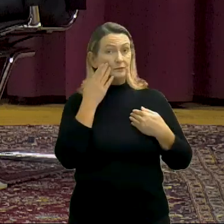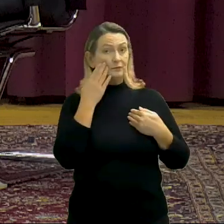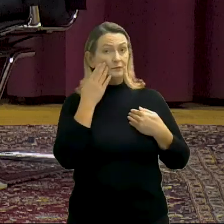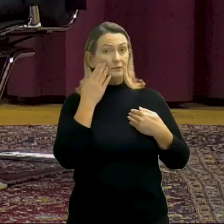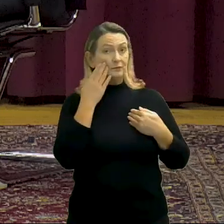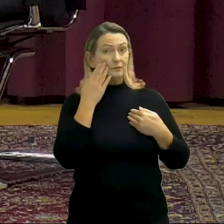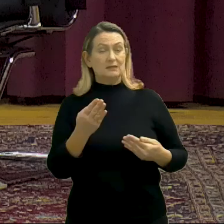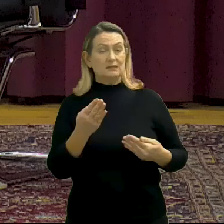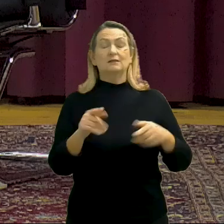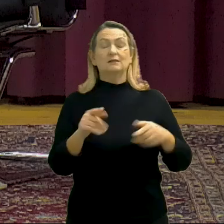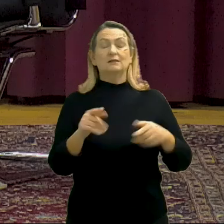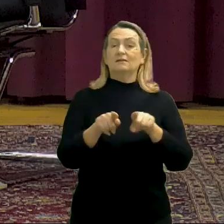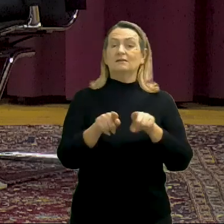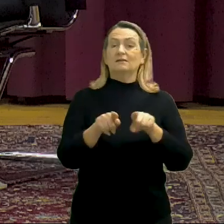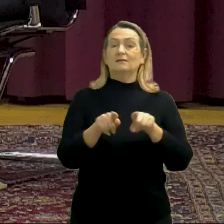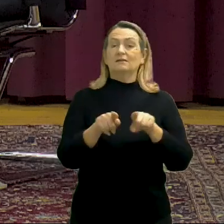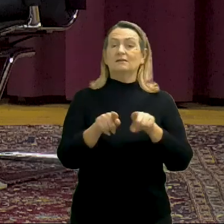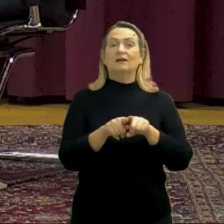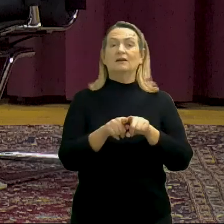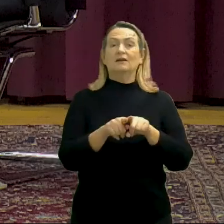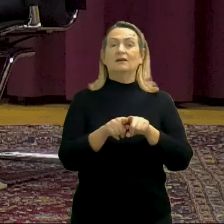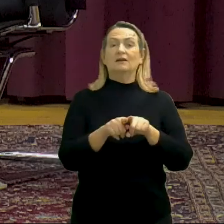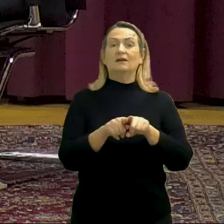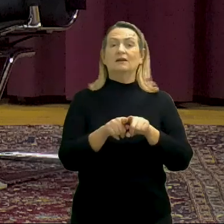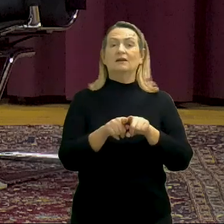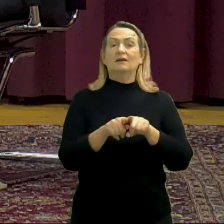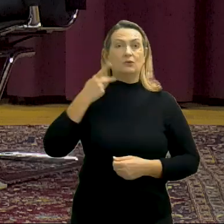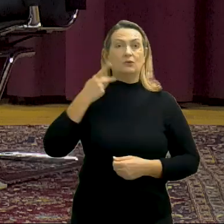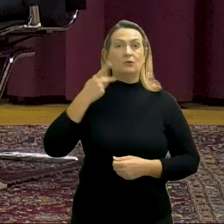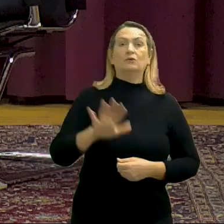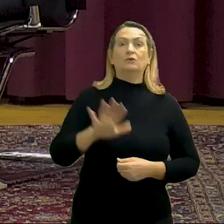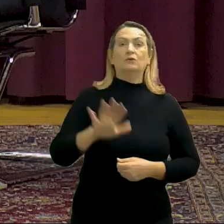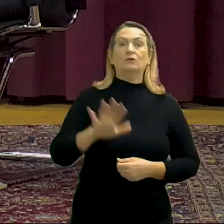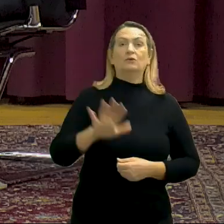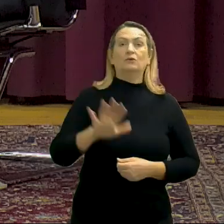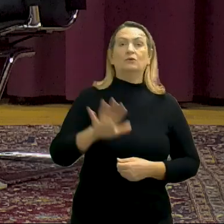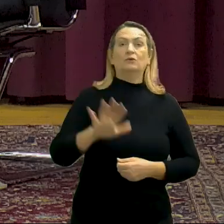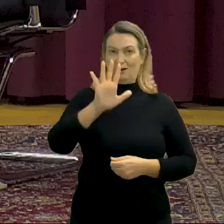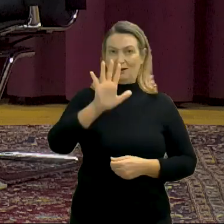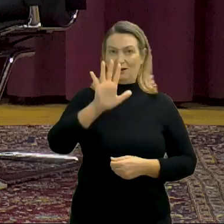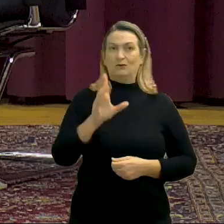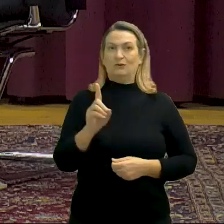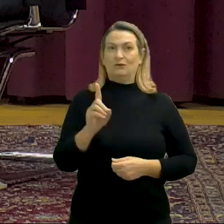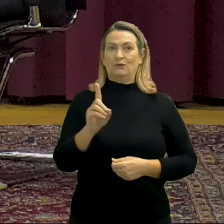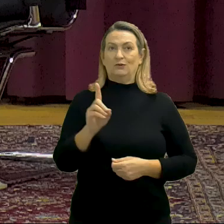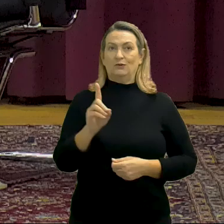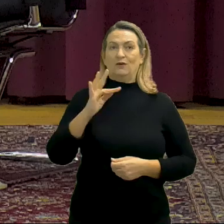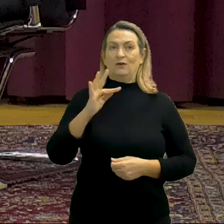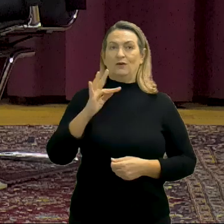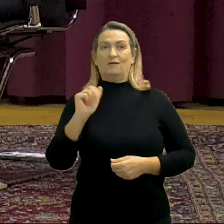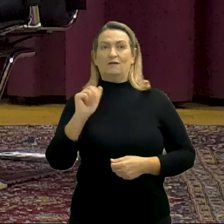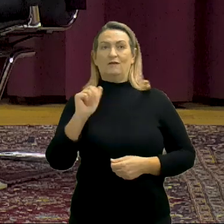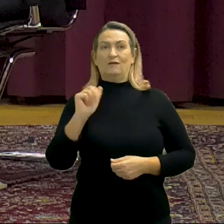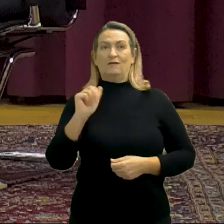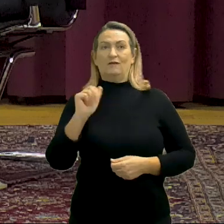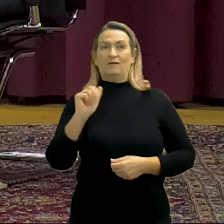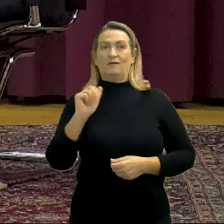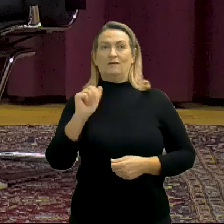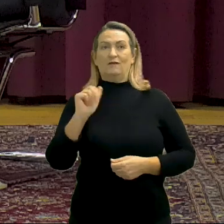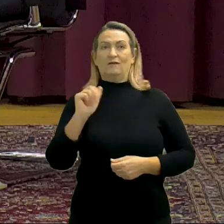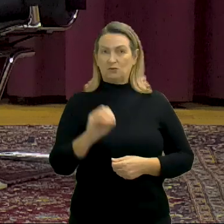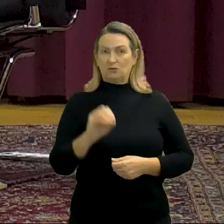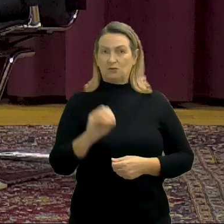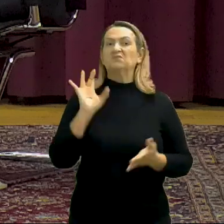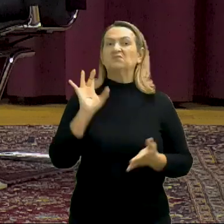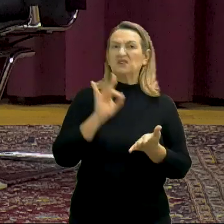ao ao Procurador Geral Dr Francisco zanicotti que também realmente está eh embb